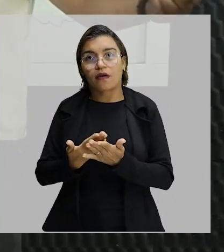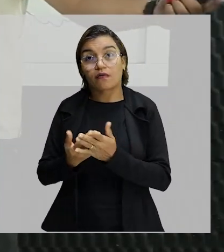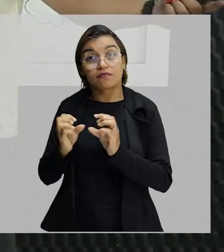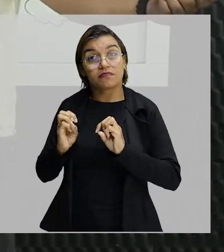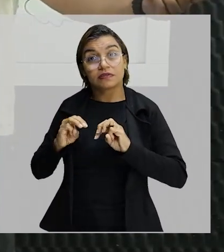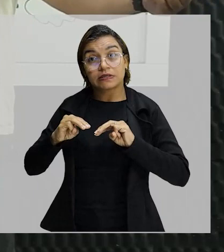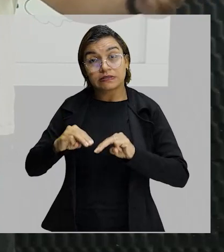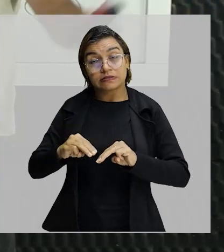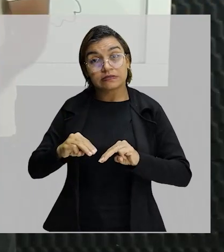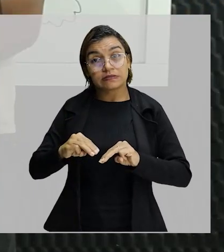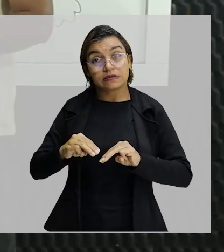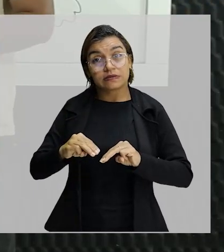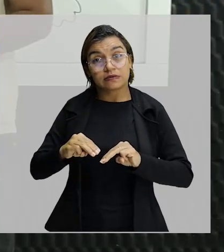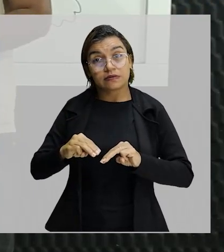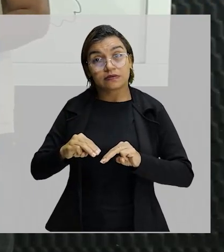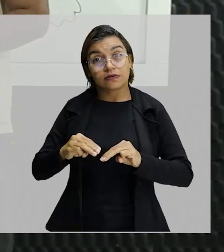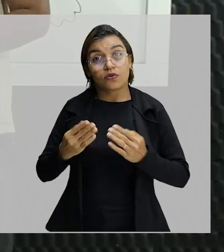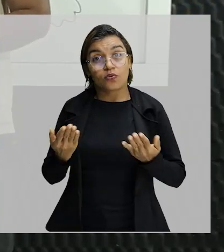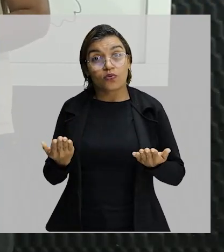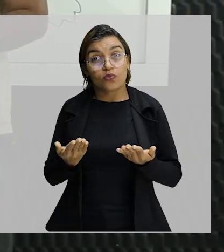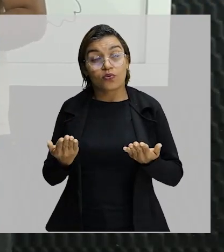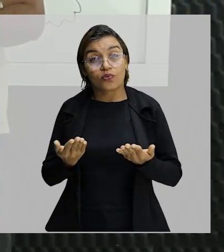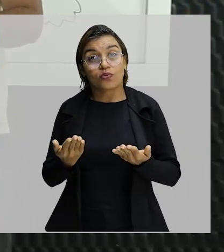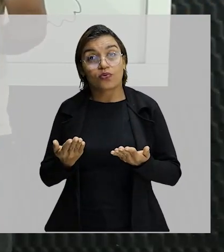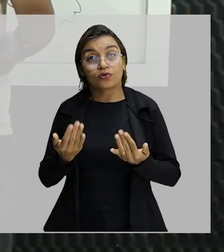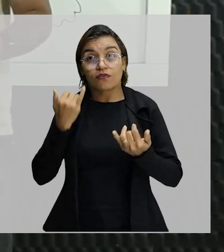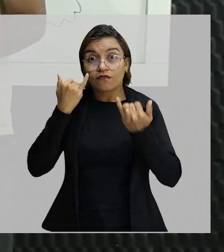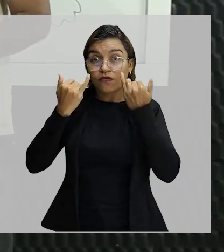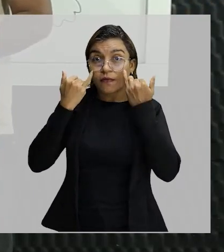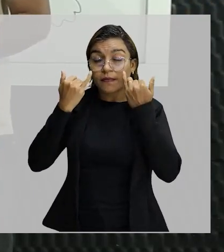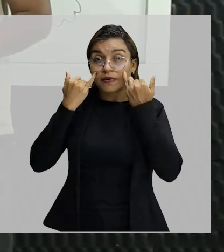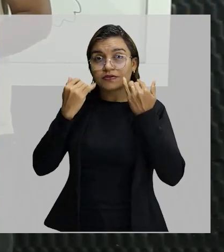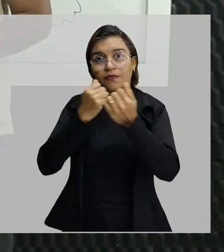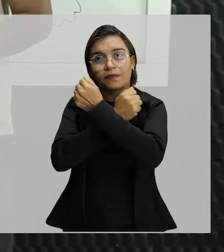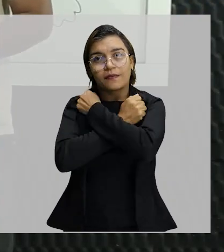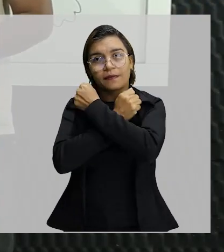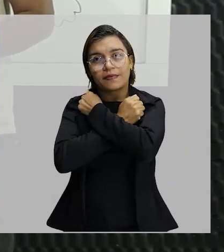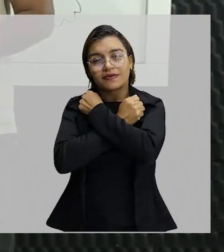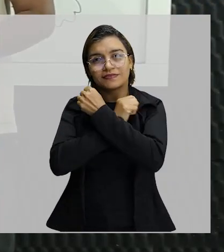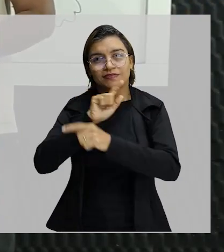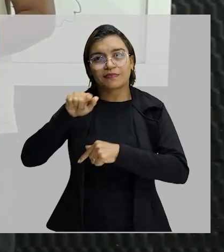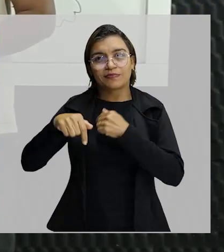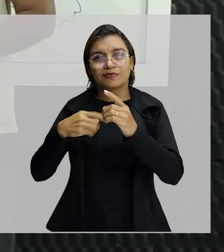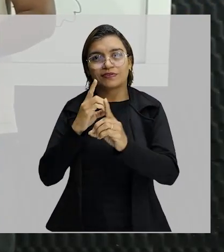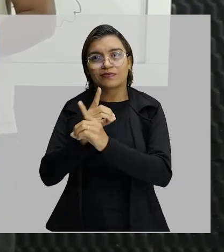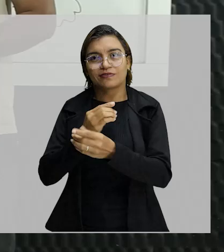né, a aula de hoje, ficamos com essa informação. Um grande abraço a todos e até mais.